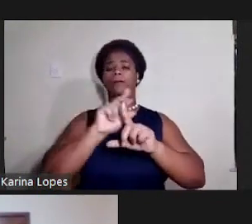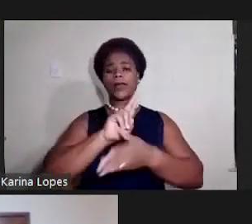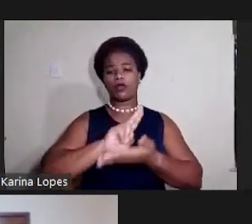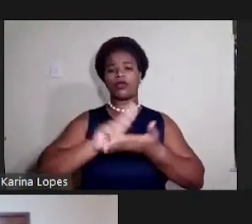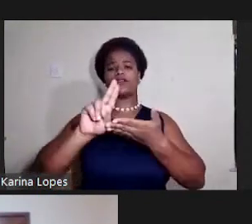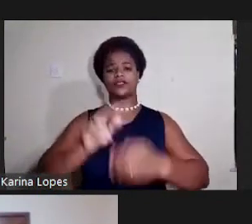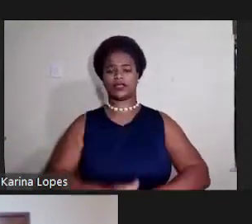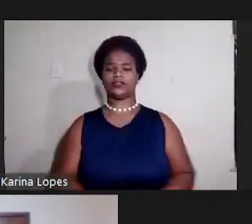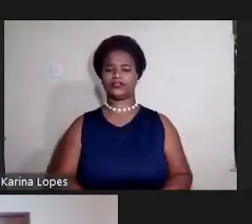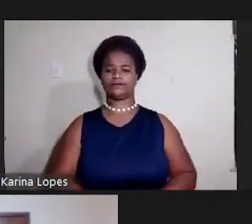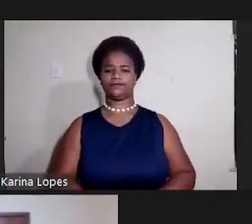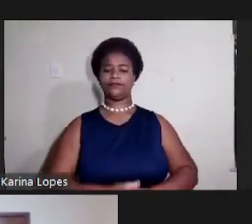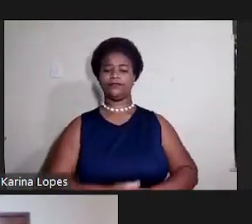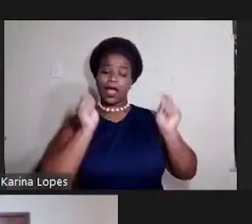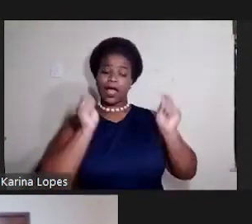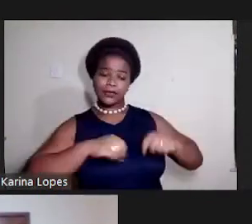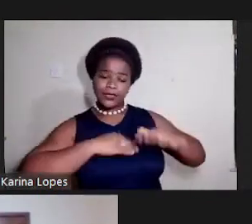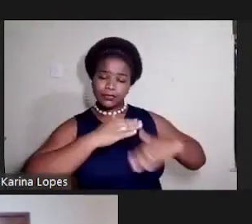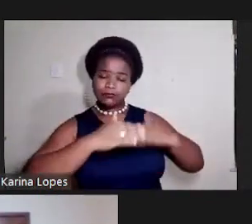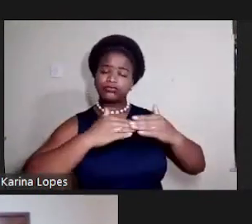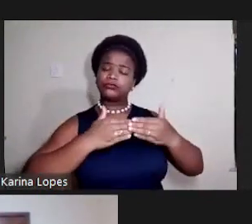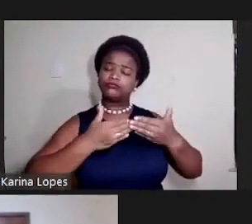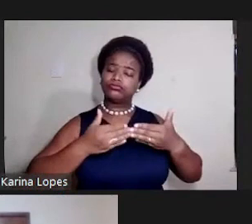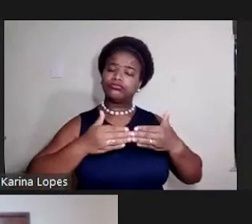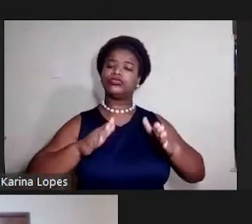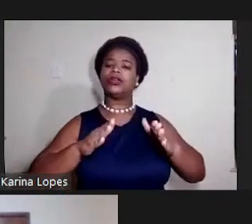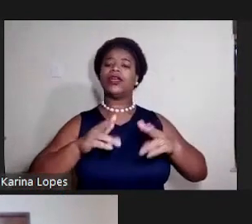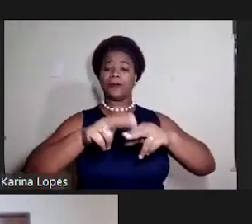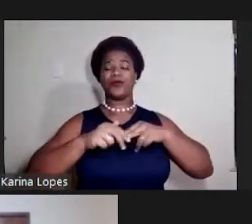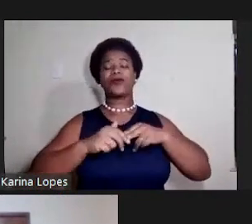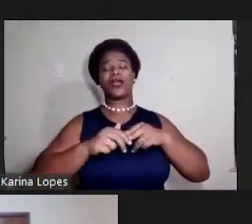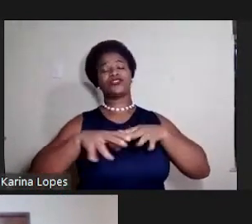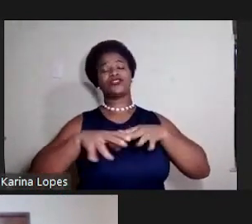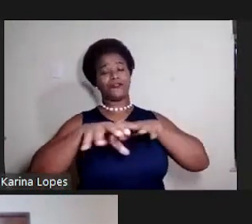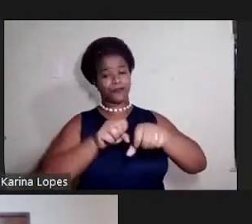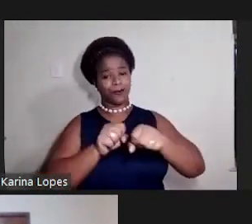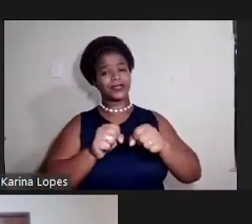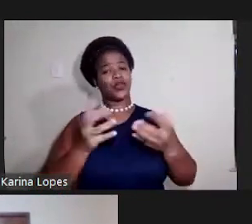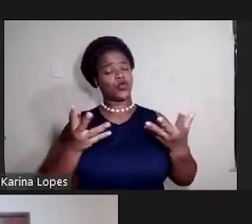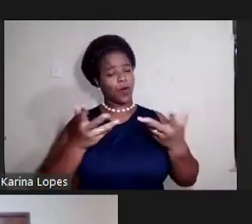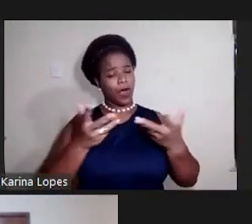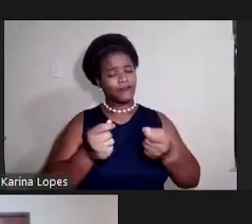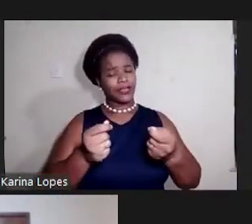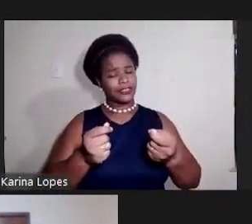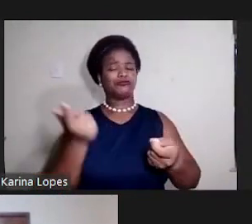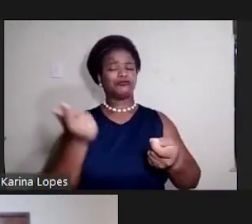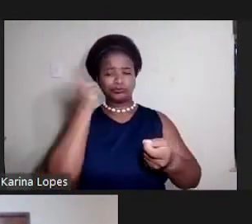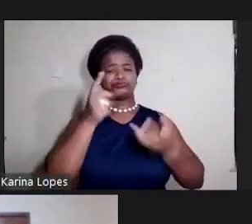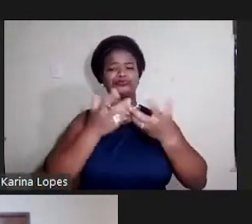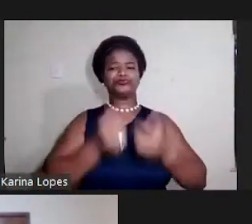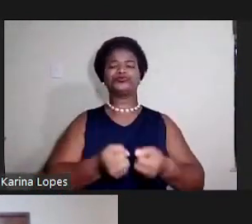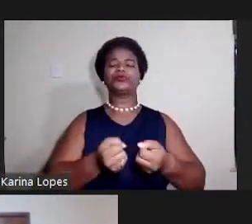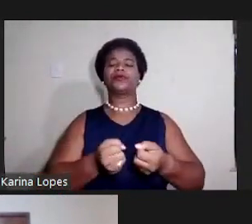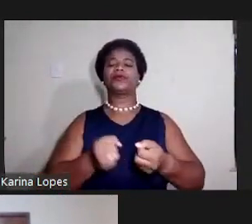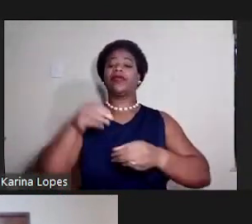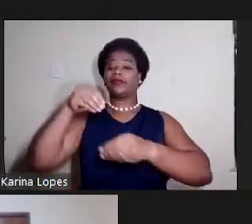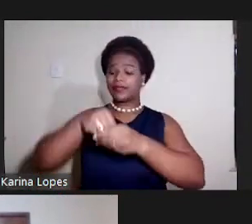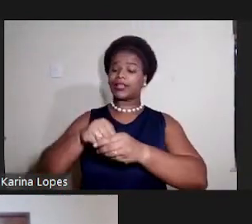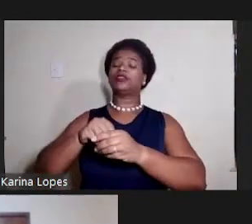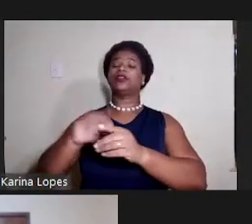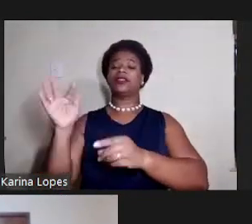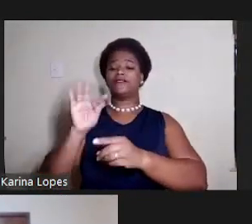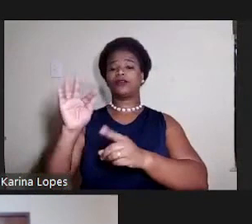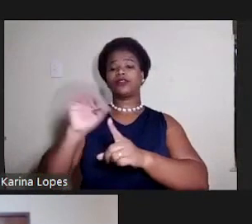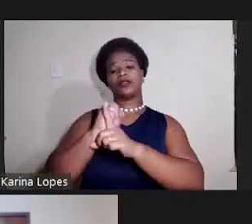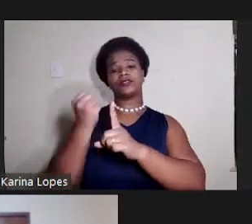aproveitando as oportunidades de formação e qualificação que lhe foram apresentadas. Na Faculdade de Serviço Social, prestou diversos serviços.